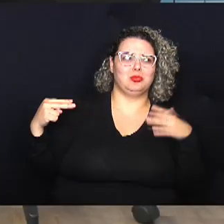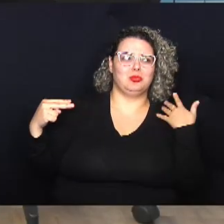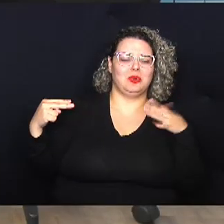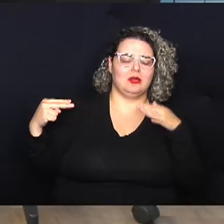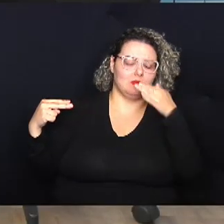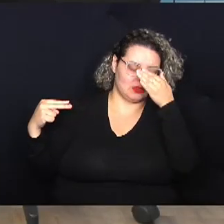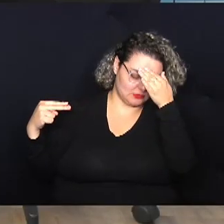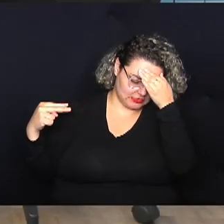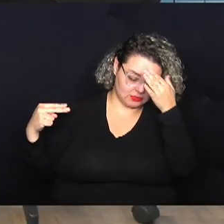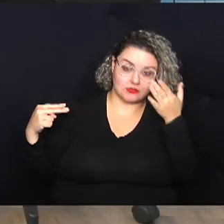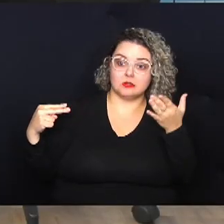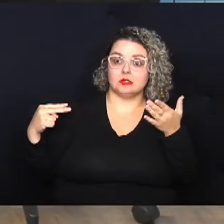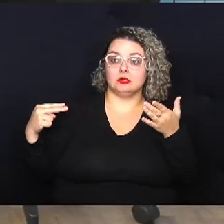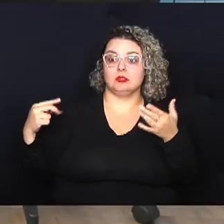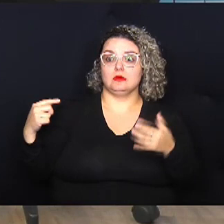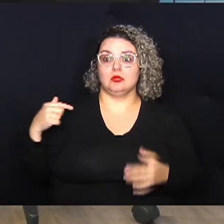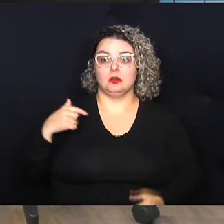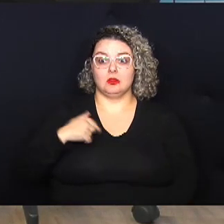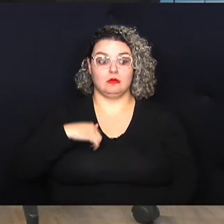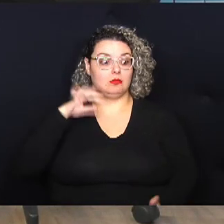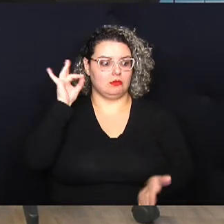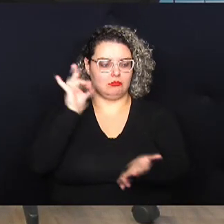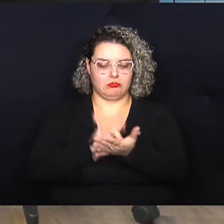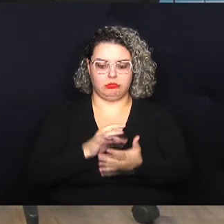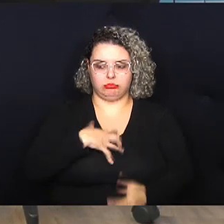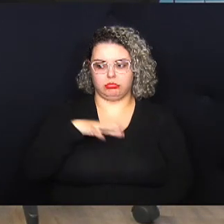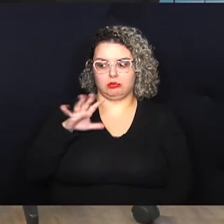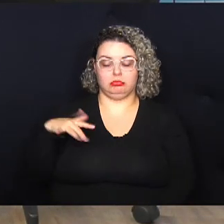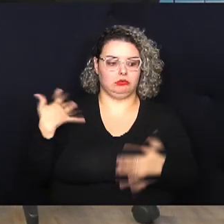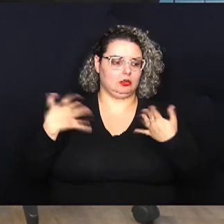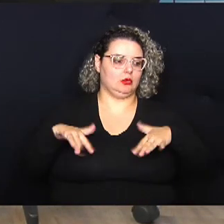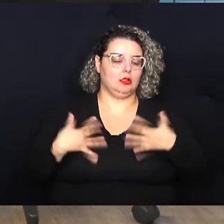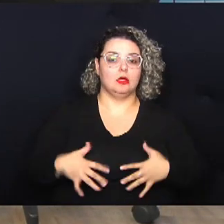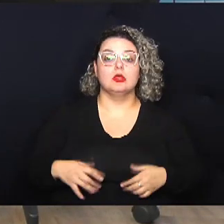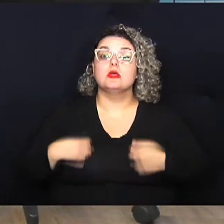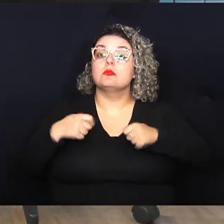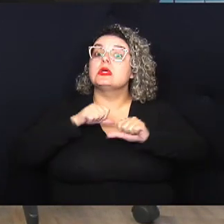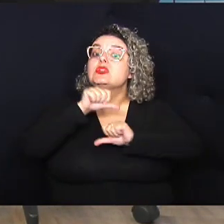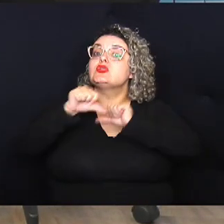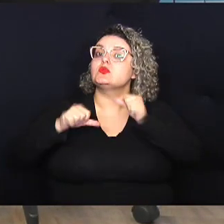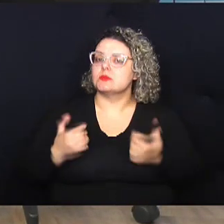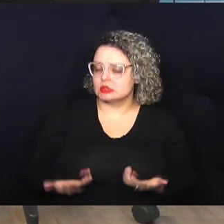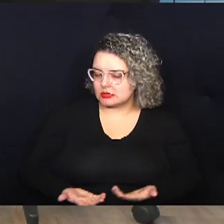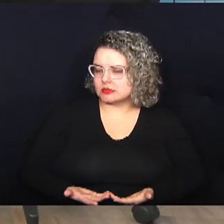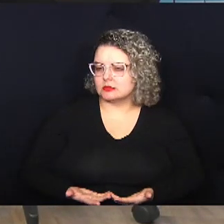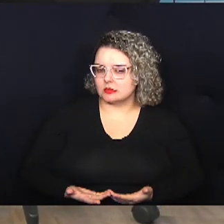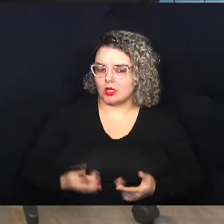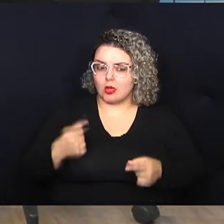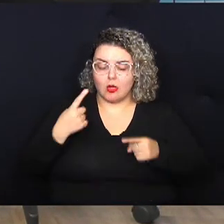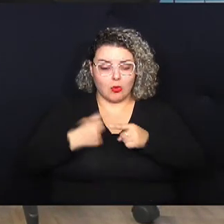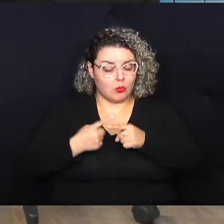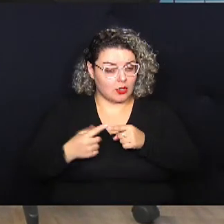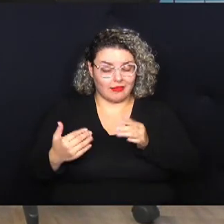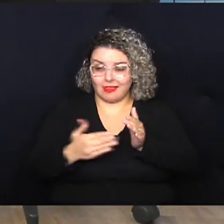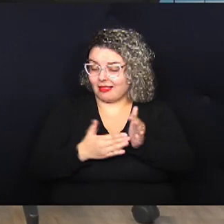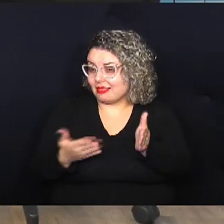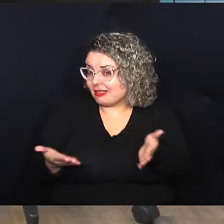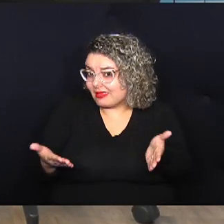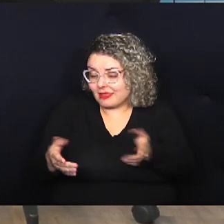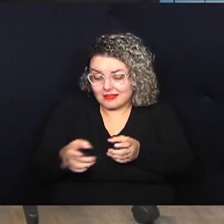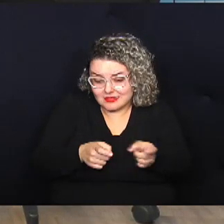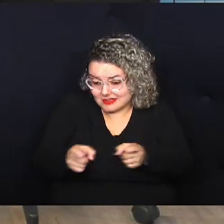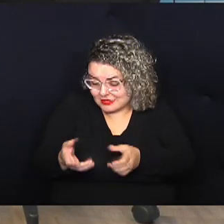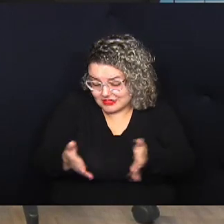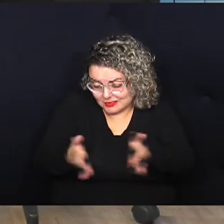eu estou realmente dessa forma e eu preciso de mudanças, né? Porque até então, é assim, eu